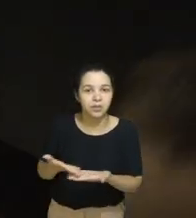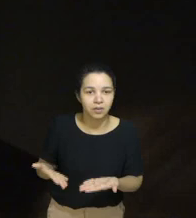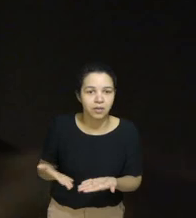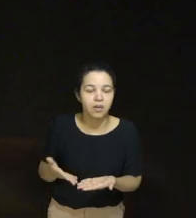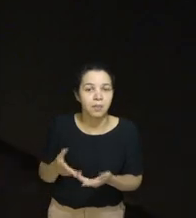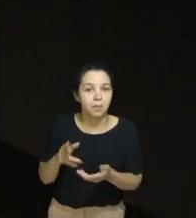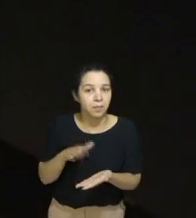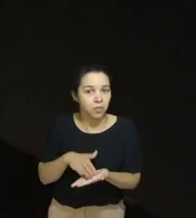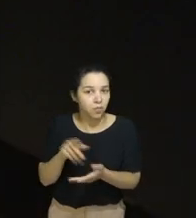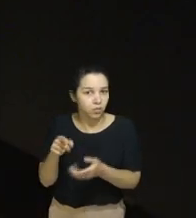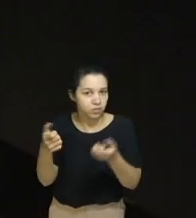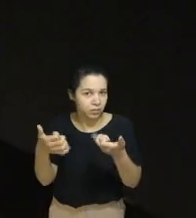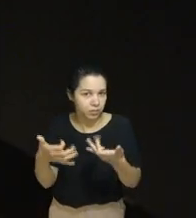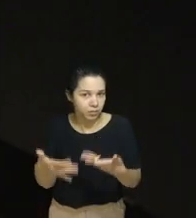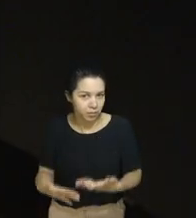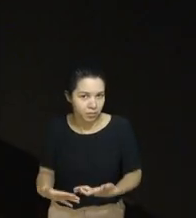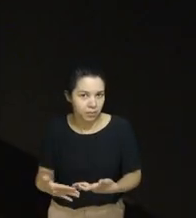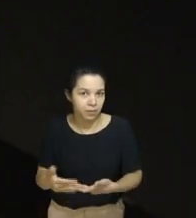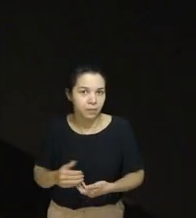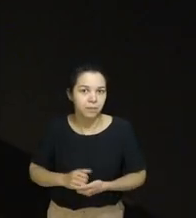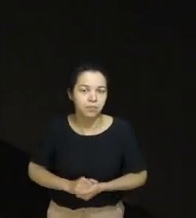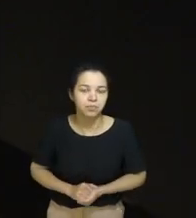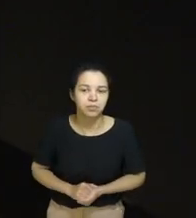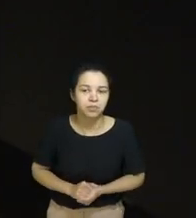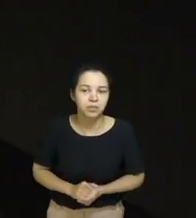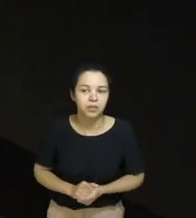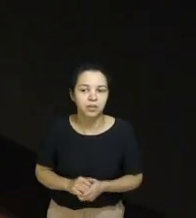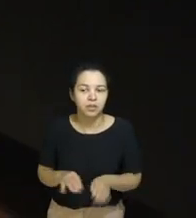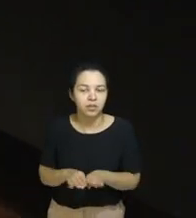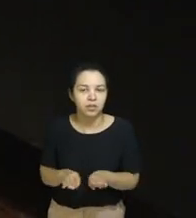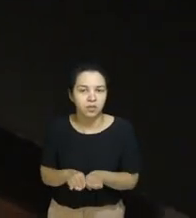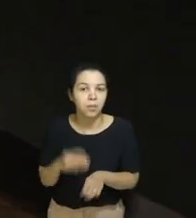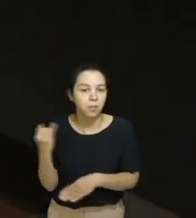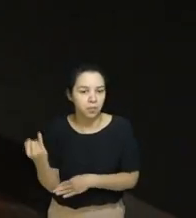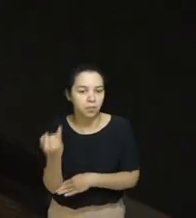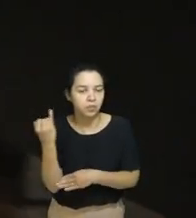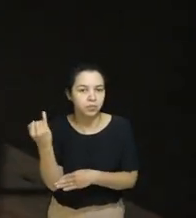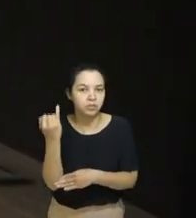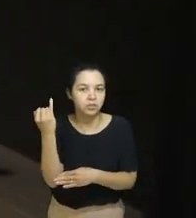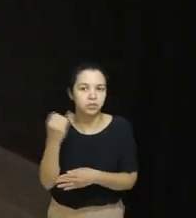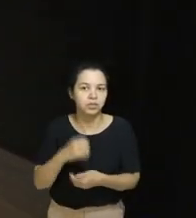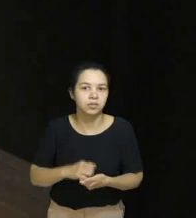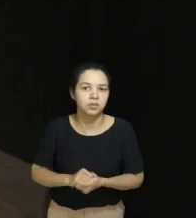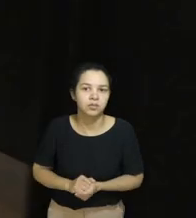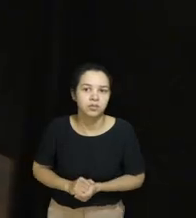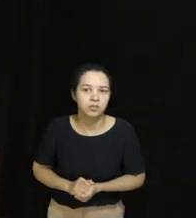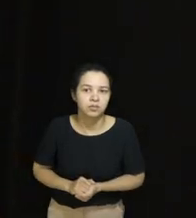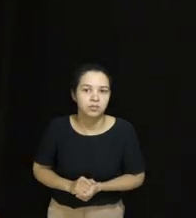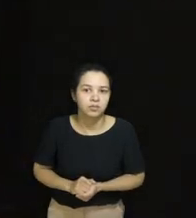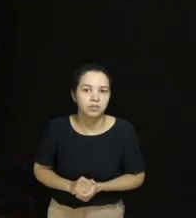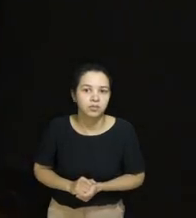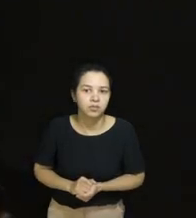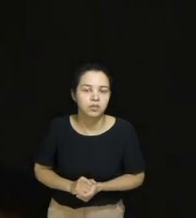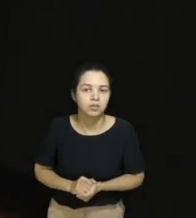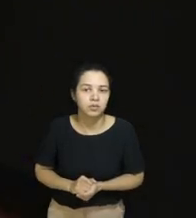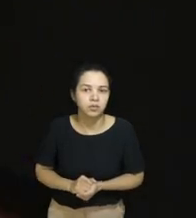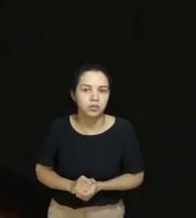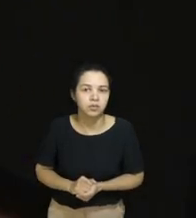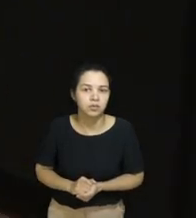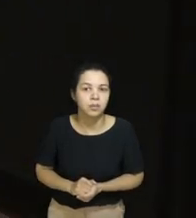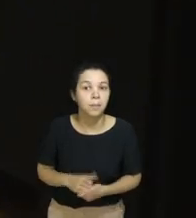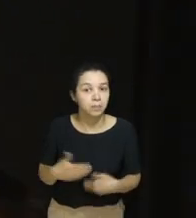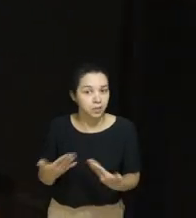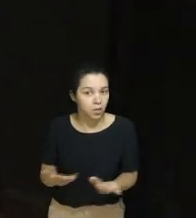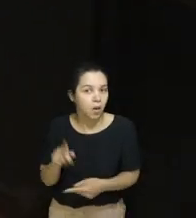falou sobre o alto risco, né, e a importância disso. E o Mário, parabéns, porque eu convidei